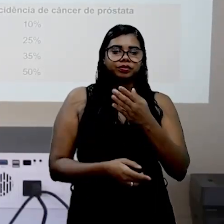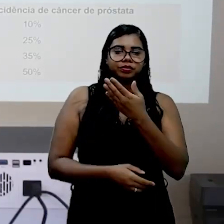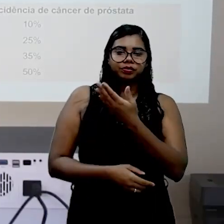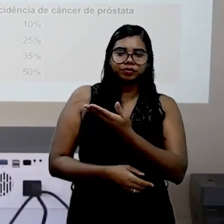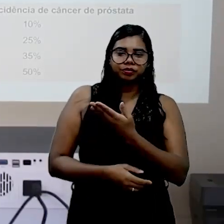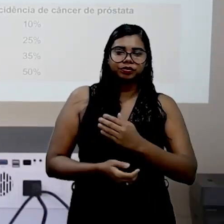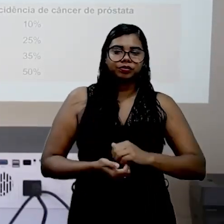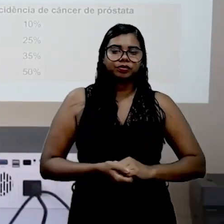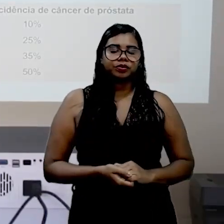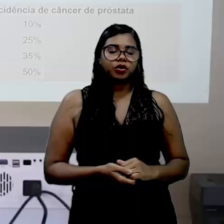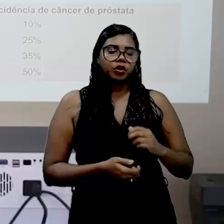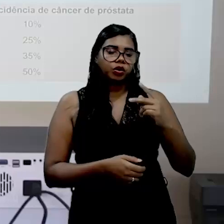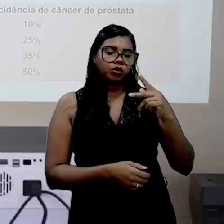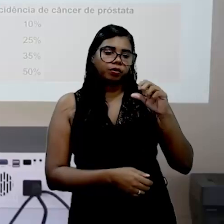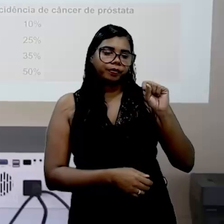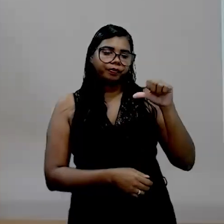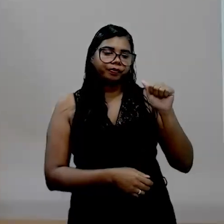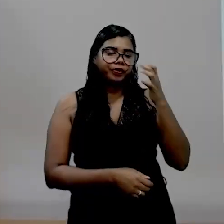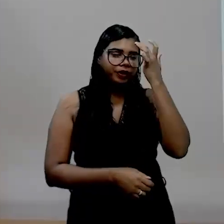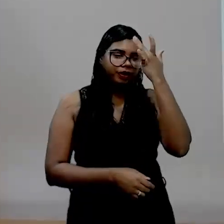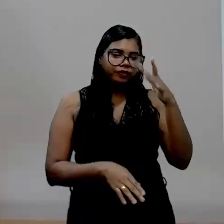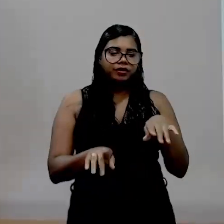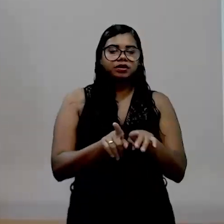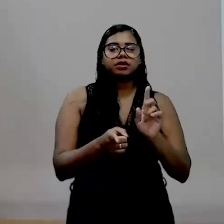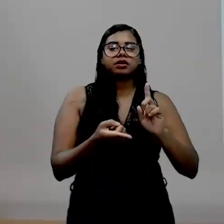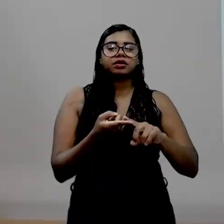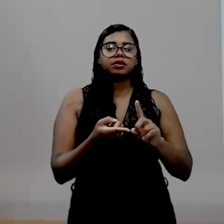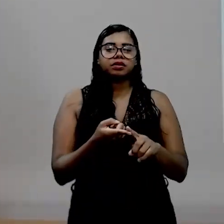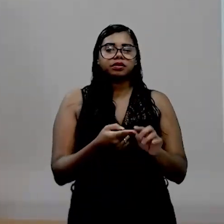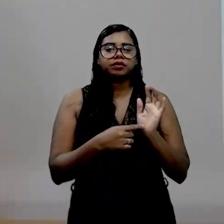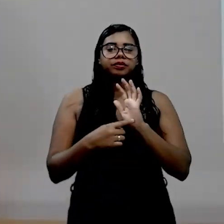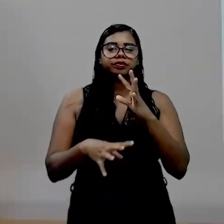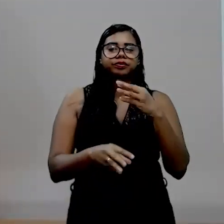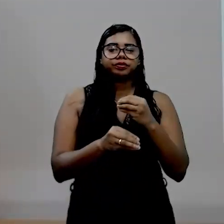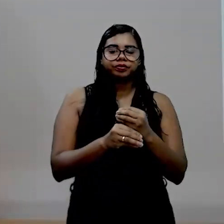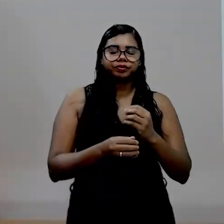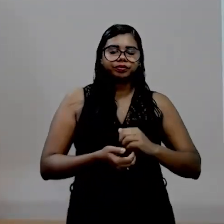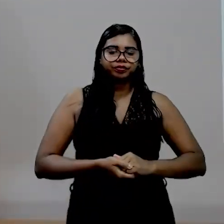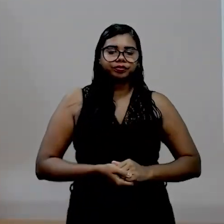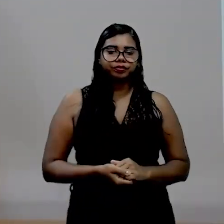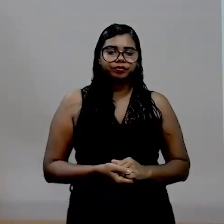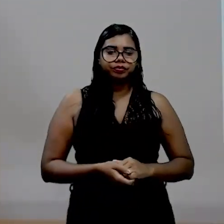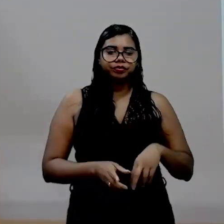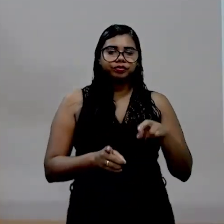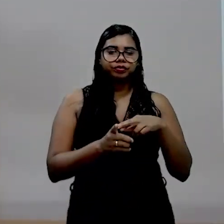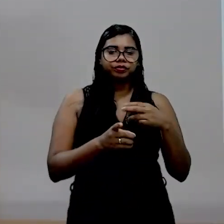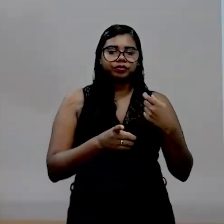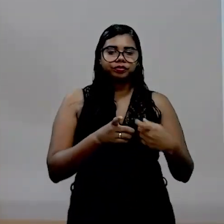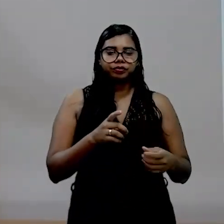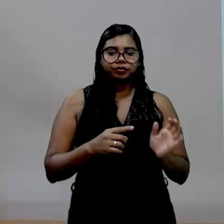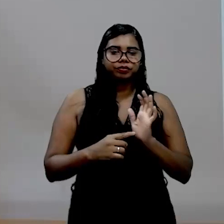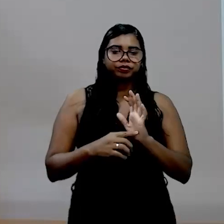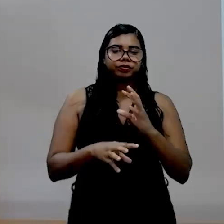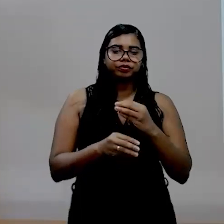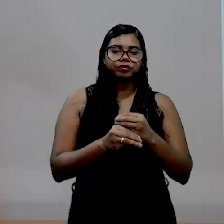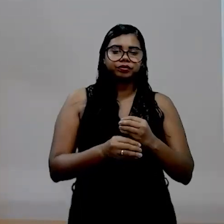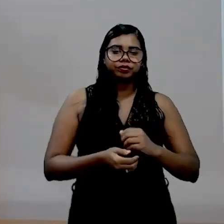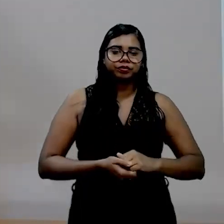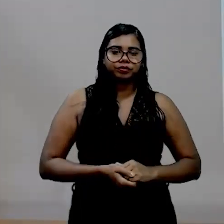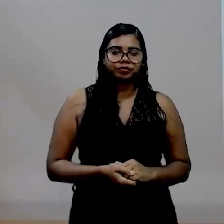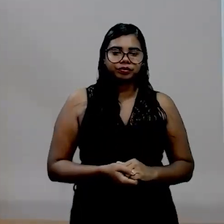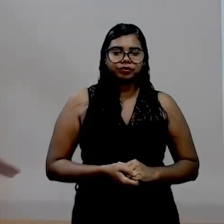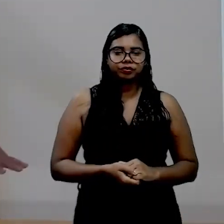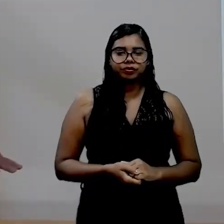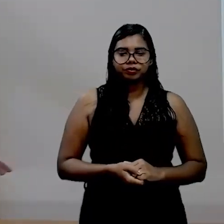do PSA? É facilitar a liquefação do sêmen. Tá? Na hora que você ejacula, o sêmen coagula, depois